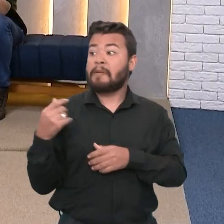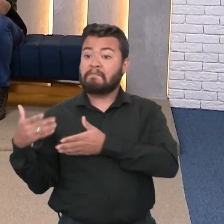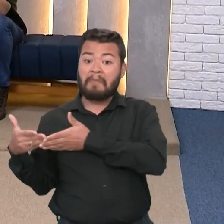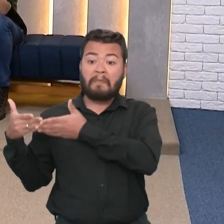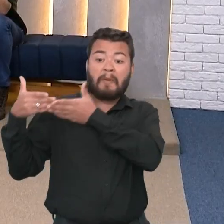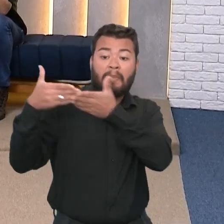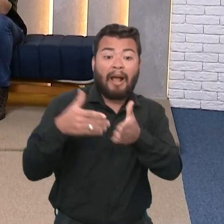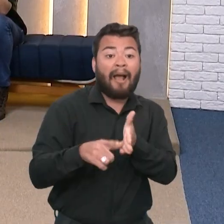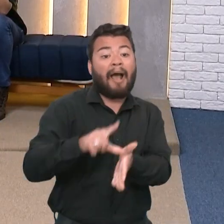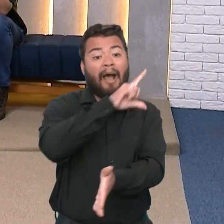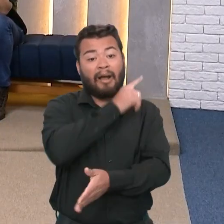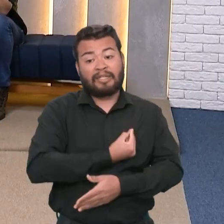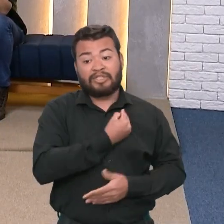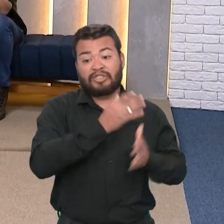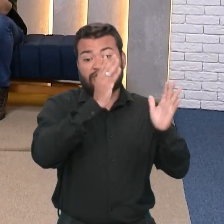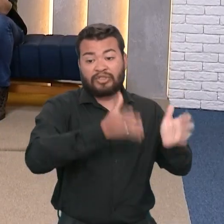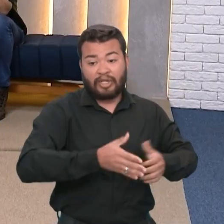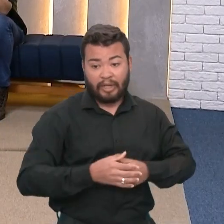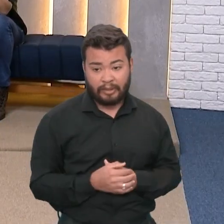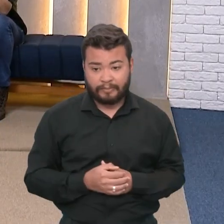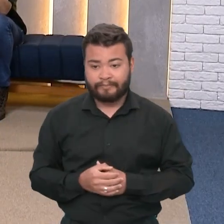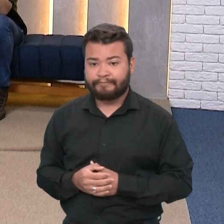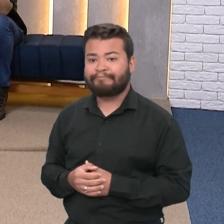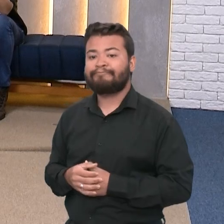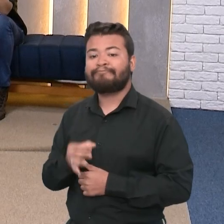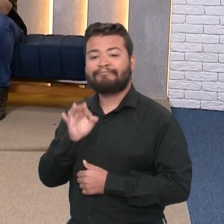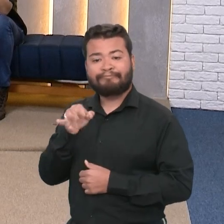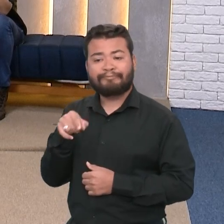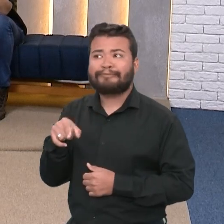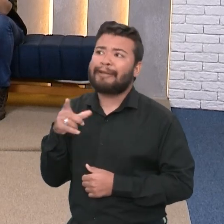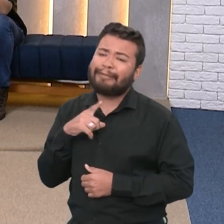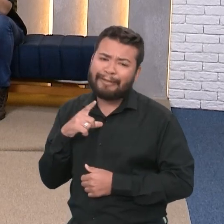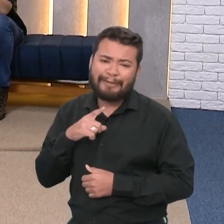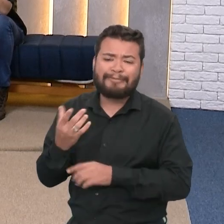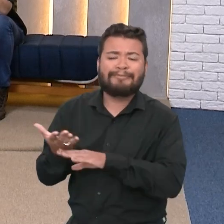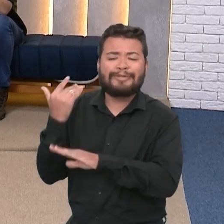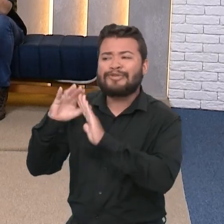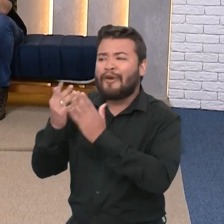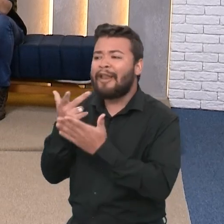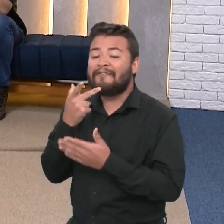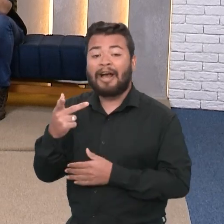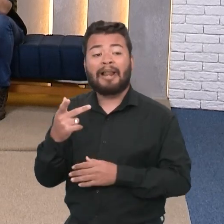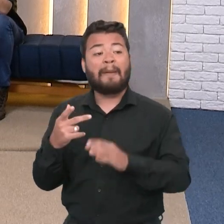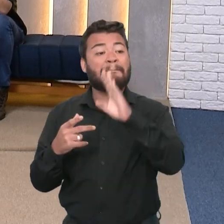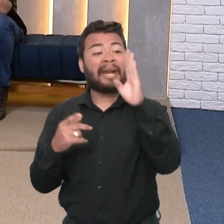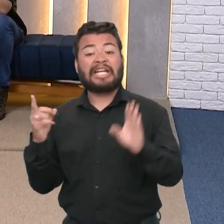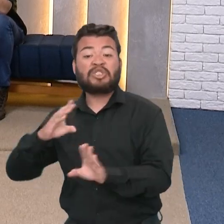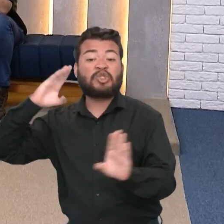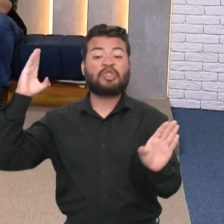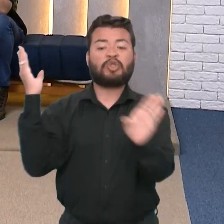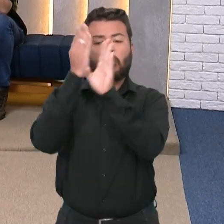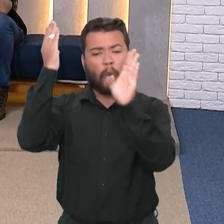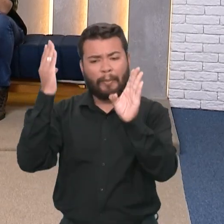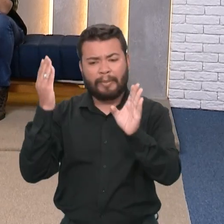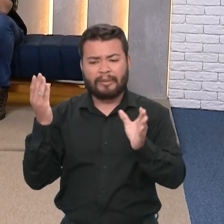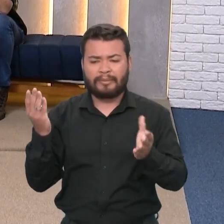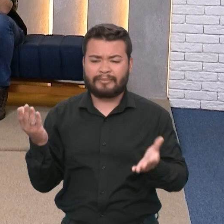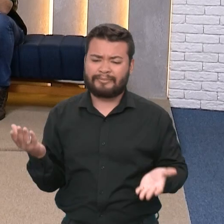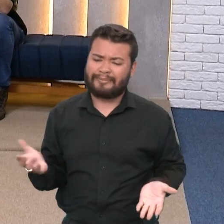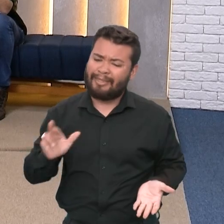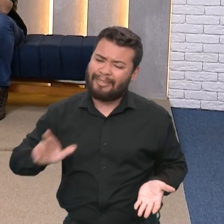gente aprende na escola que o Brasil foi descoberto. Descoberto nada, né? Nada, eles já estavam aqui há muito tempo, inclusive,